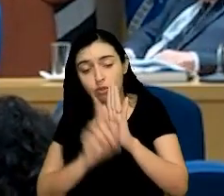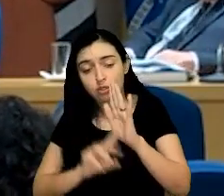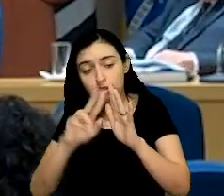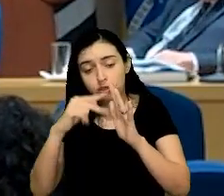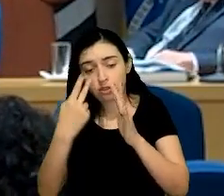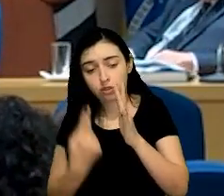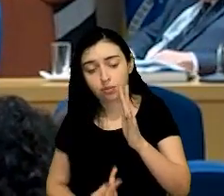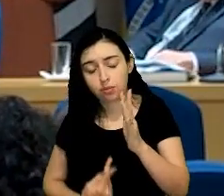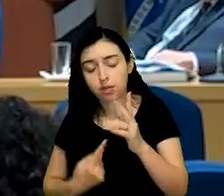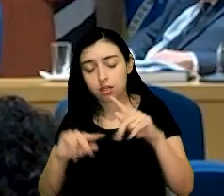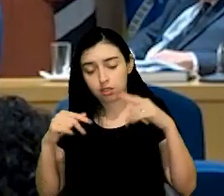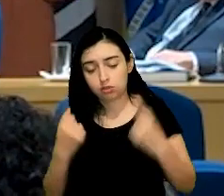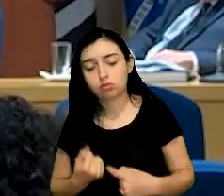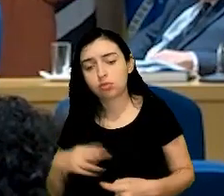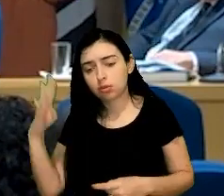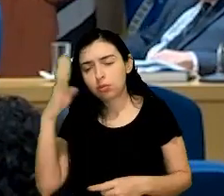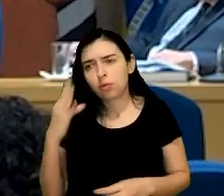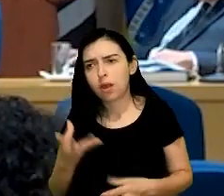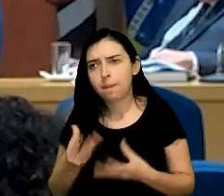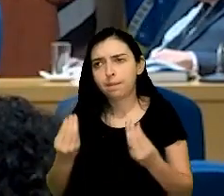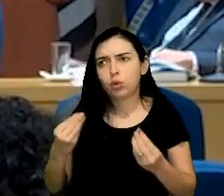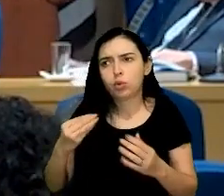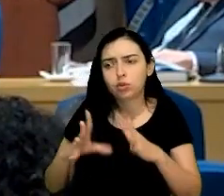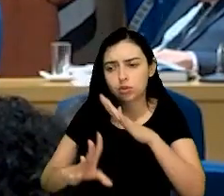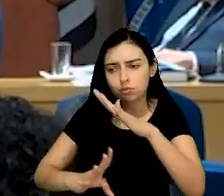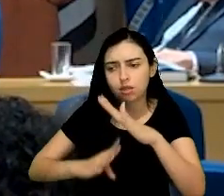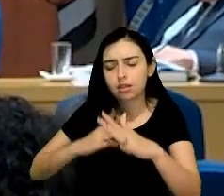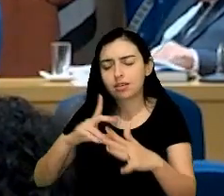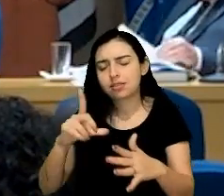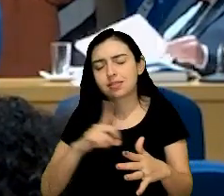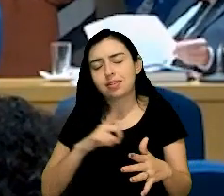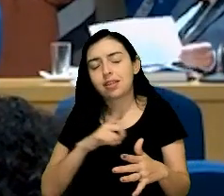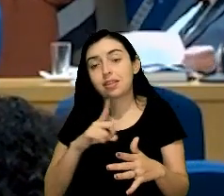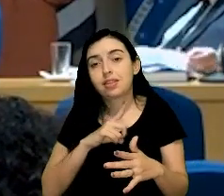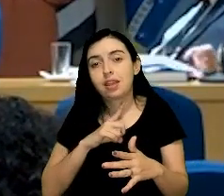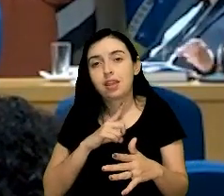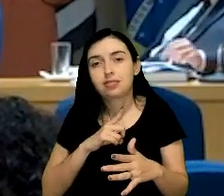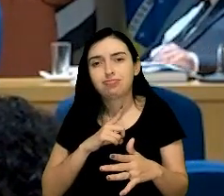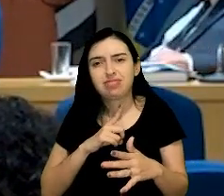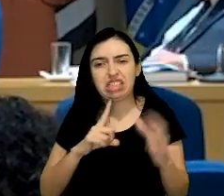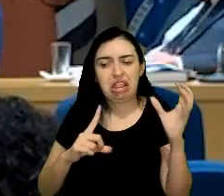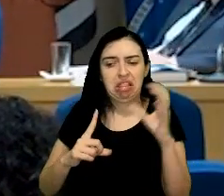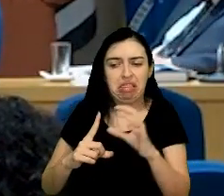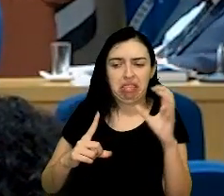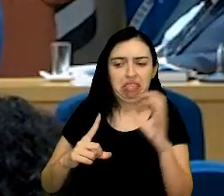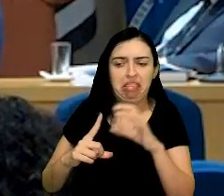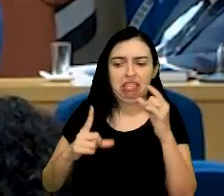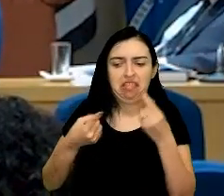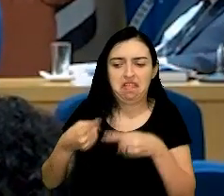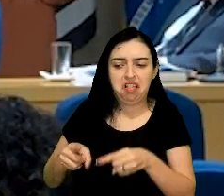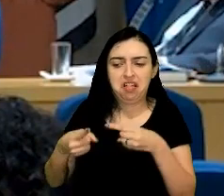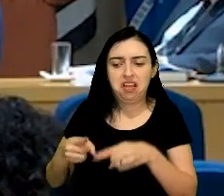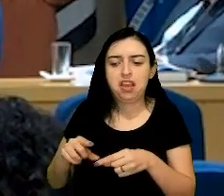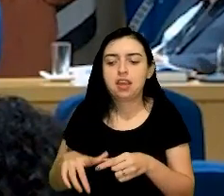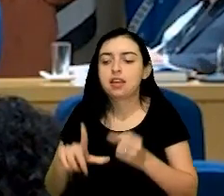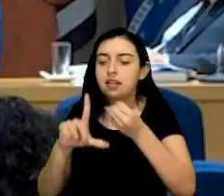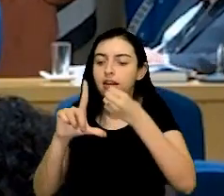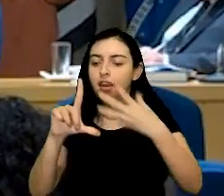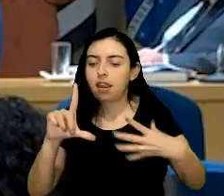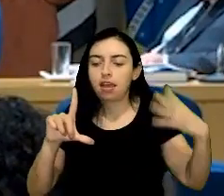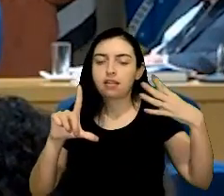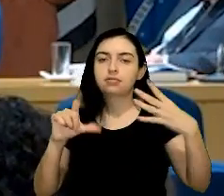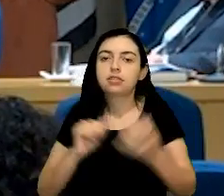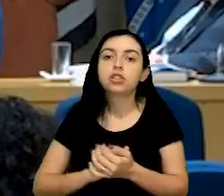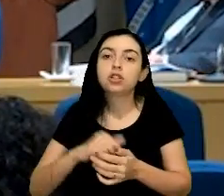muitos migrantes que têm sofrido perseguições LGBTIs nos seus países de